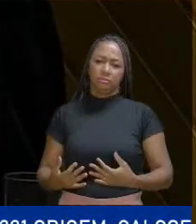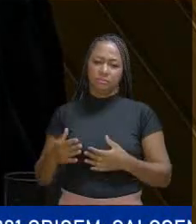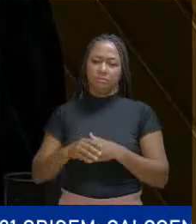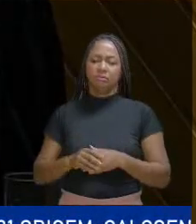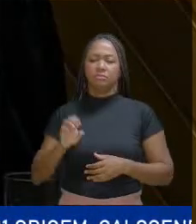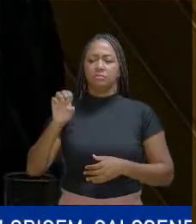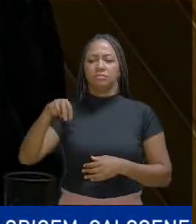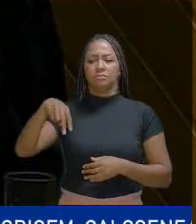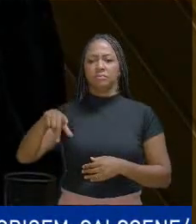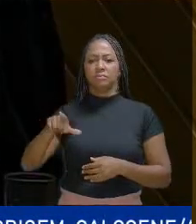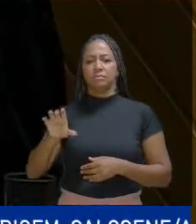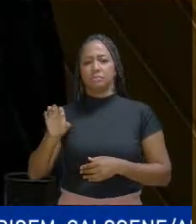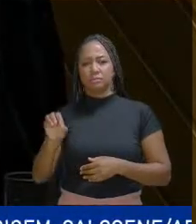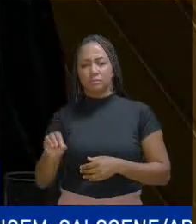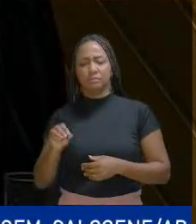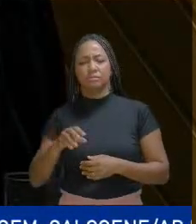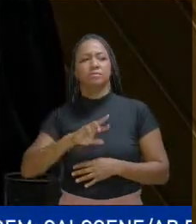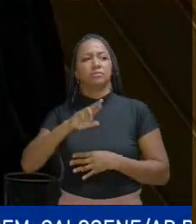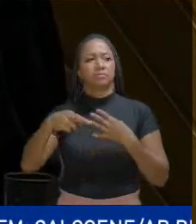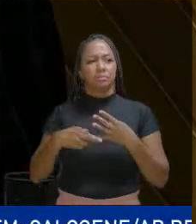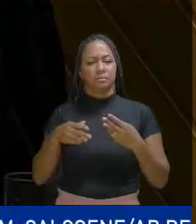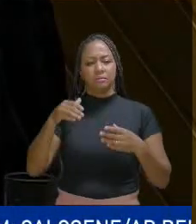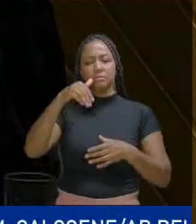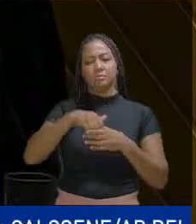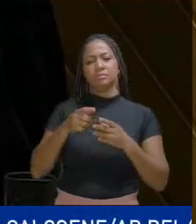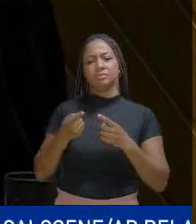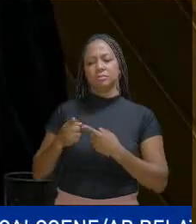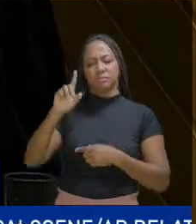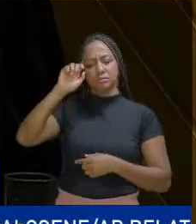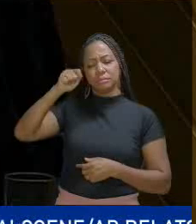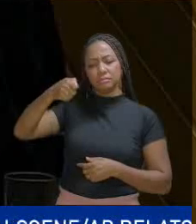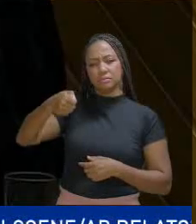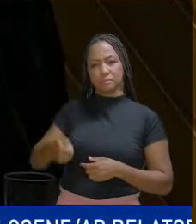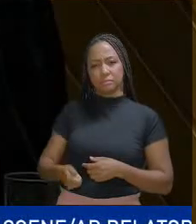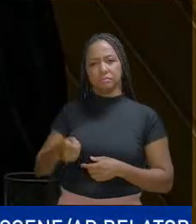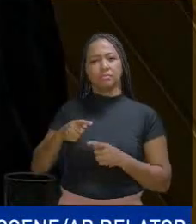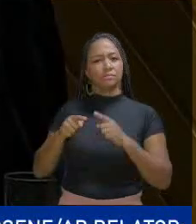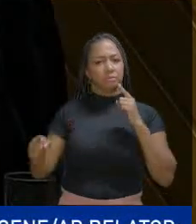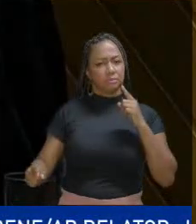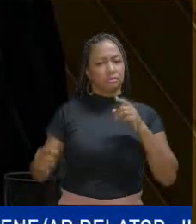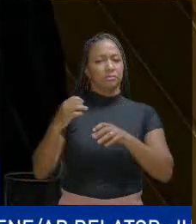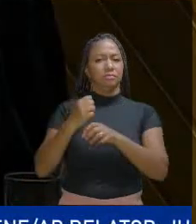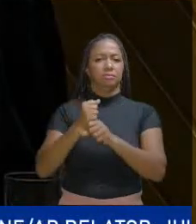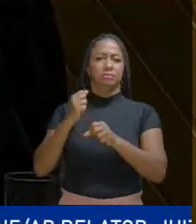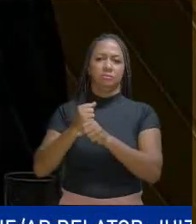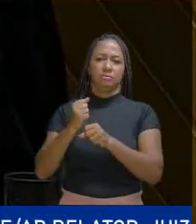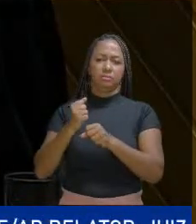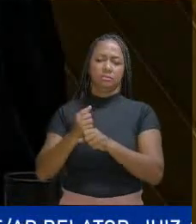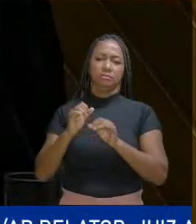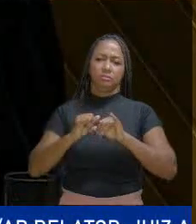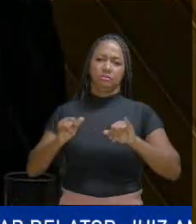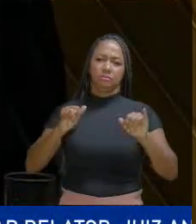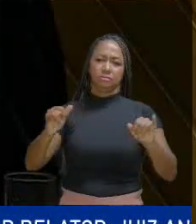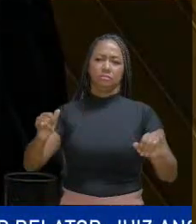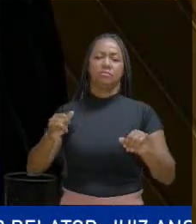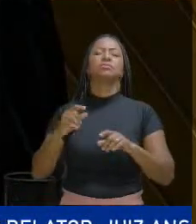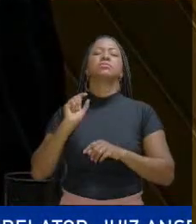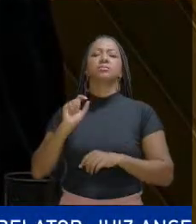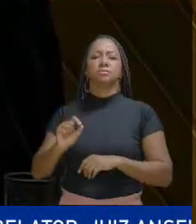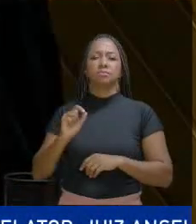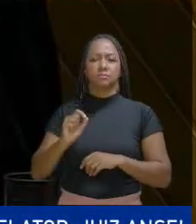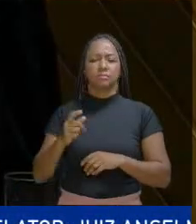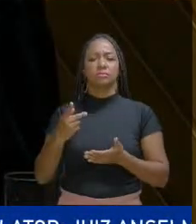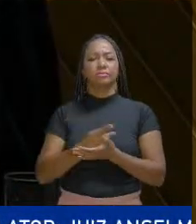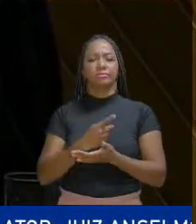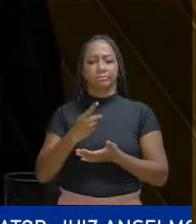do Socorro Soares dos Santos foco no juiz Anselmo Gonçalves. Sentença que julgou desaprovadas as suas contas de campanha, sob o fundamento